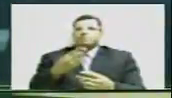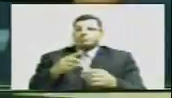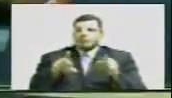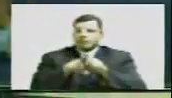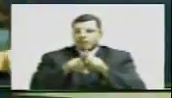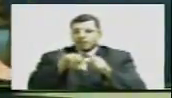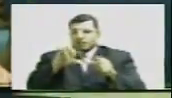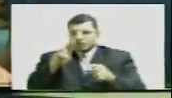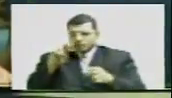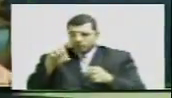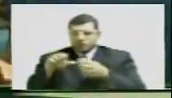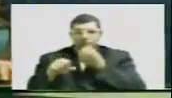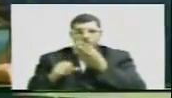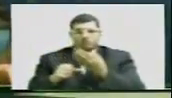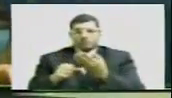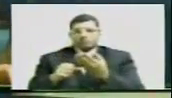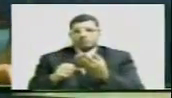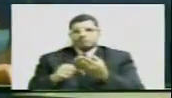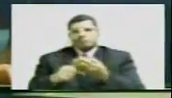mesmo Iranduba.